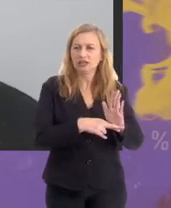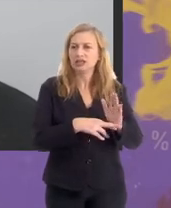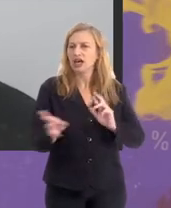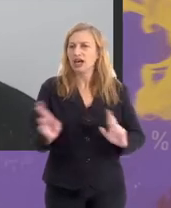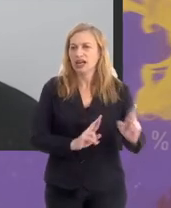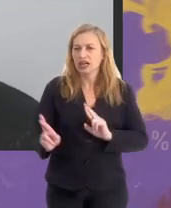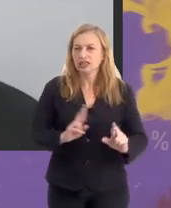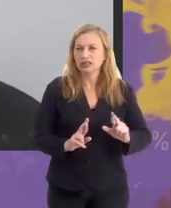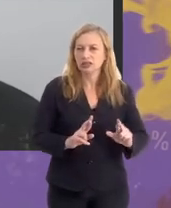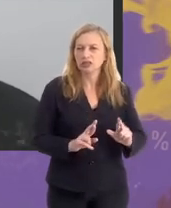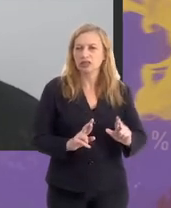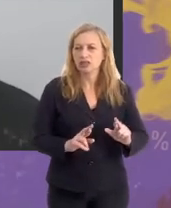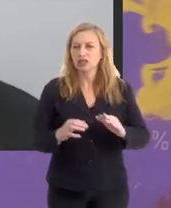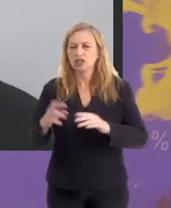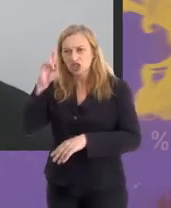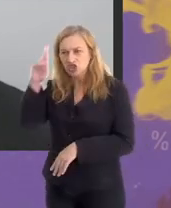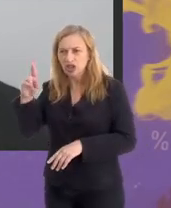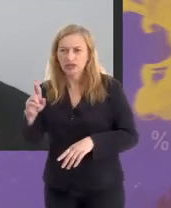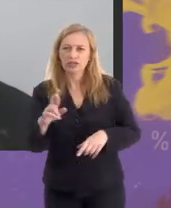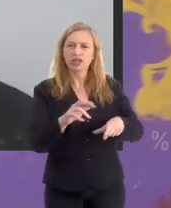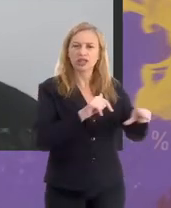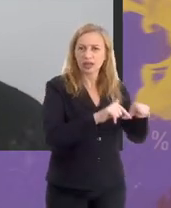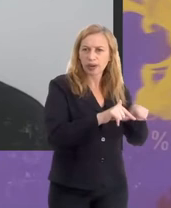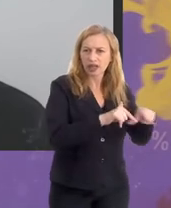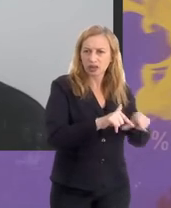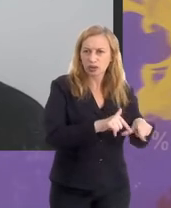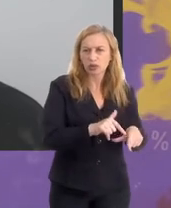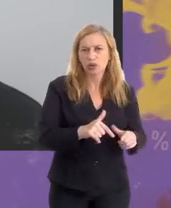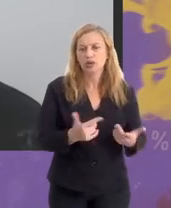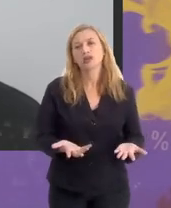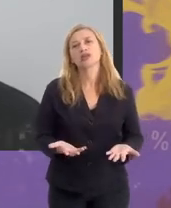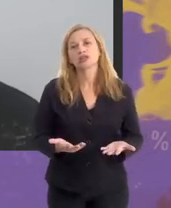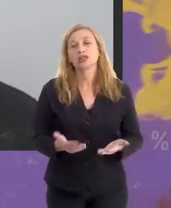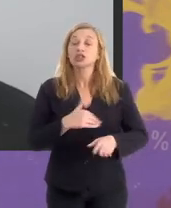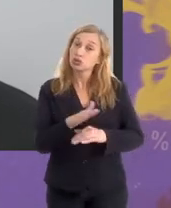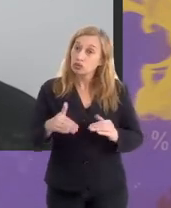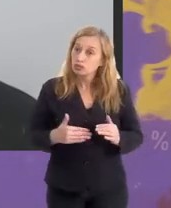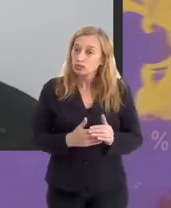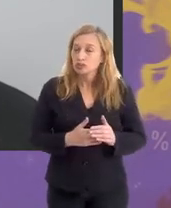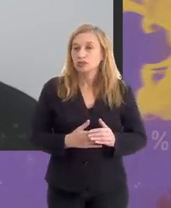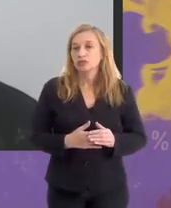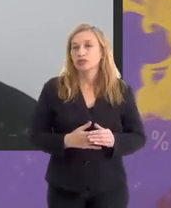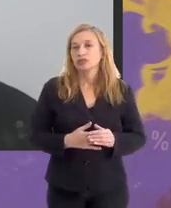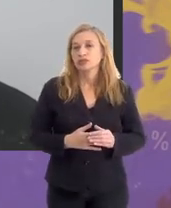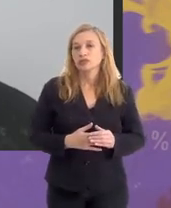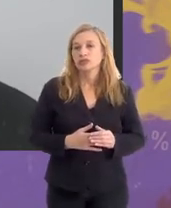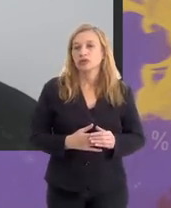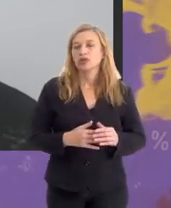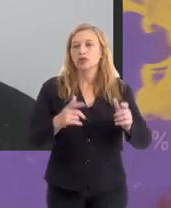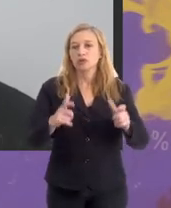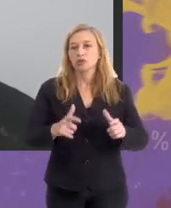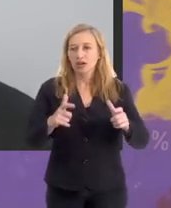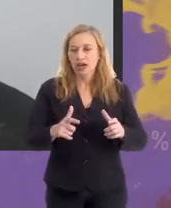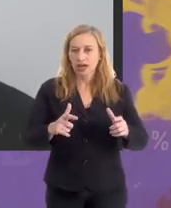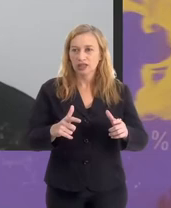regem a dinâmica da relação entre empregadores e empregados é que nem quando as cumprem mas esse existem em todos os